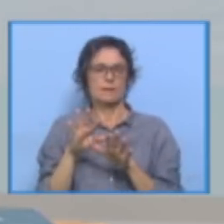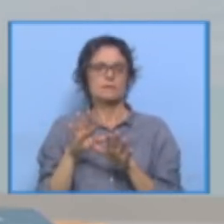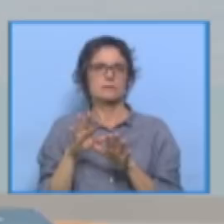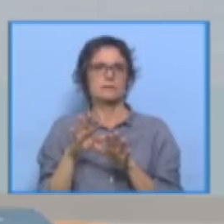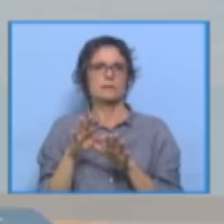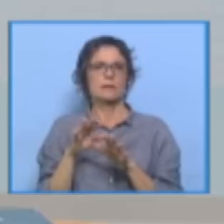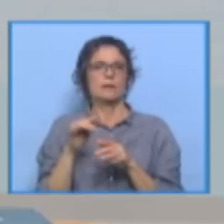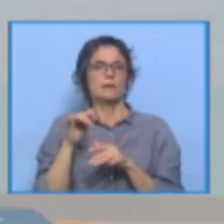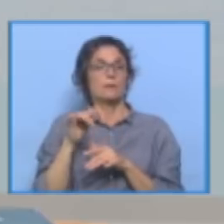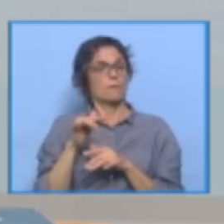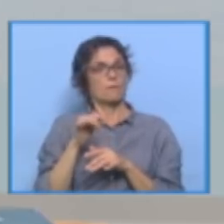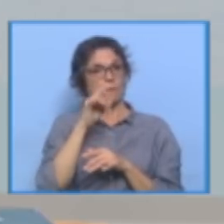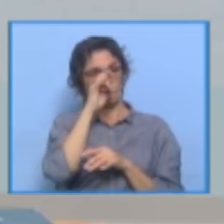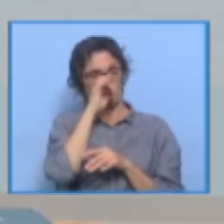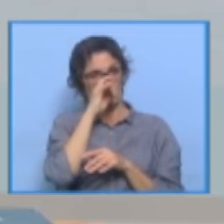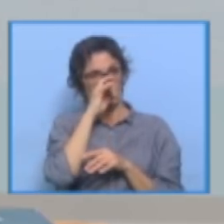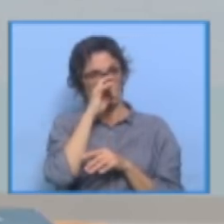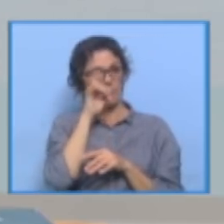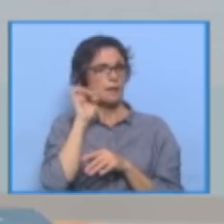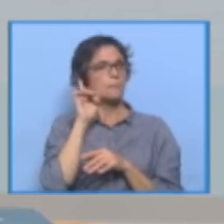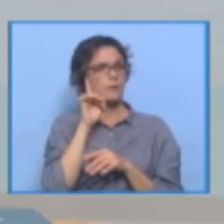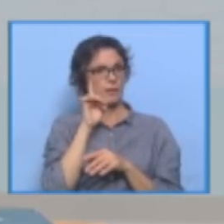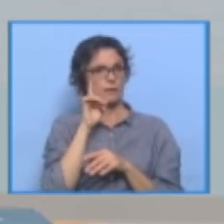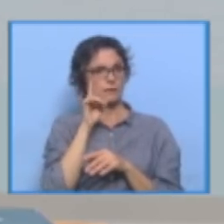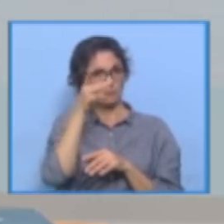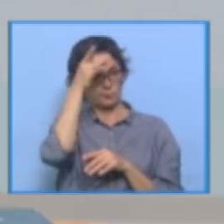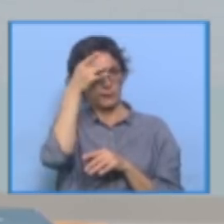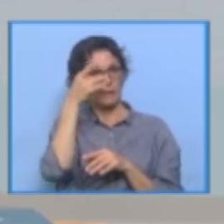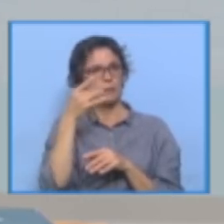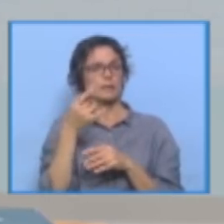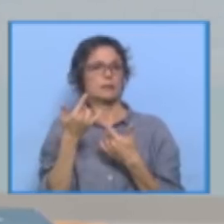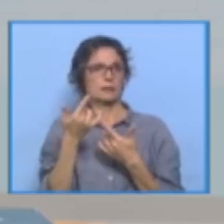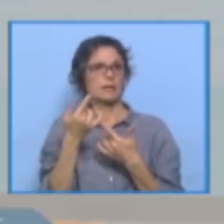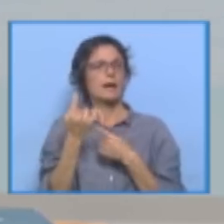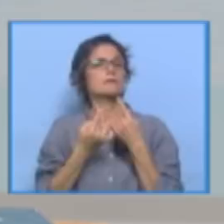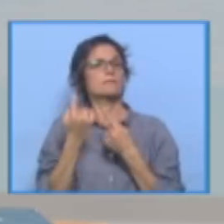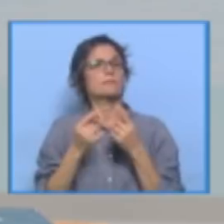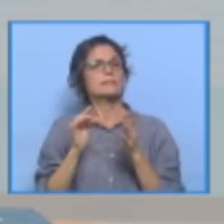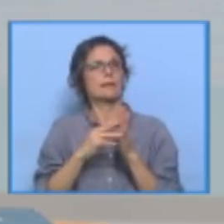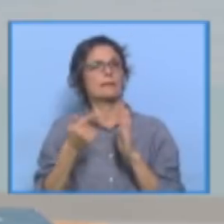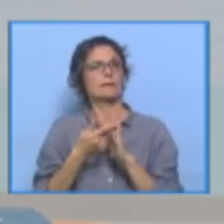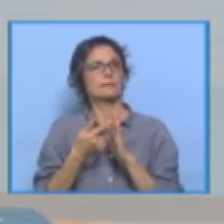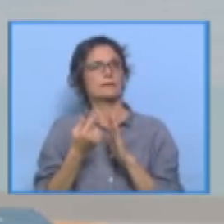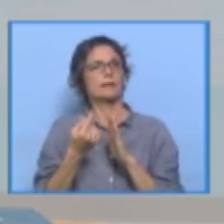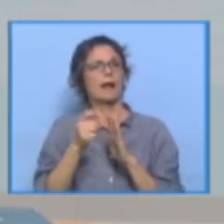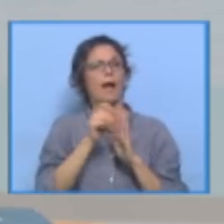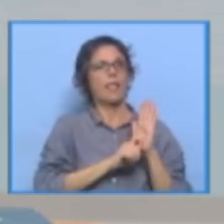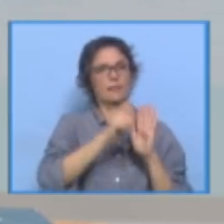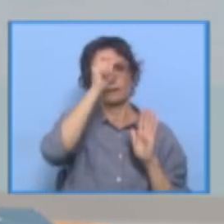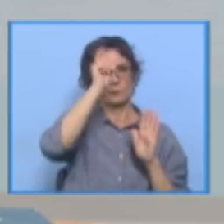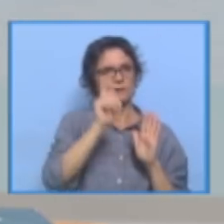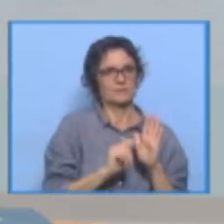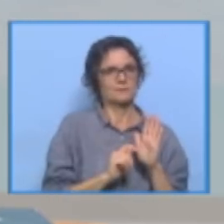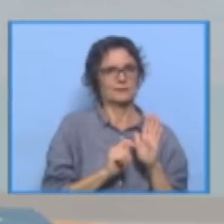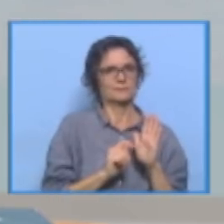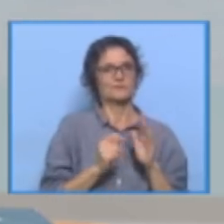tecnicamente possível é eticamente aceitável. Nós também podemos ter um carro e no trânsito, um carro que acelere muito. Nós não